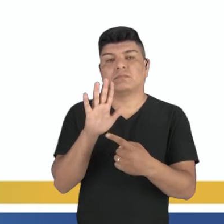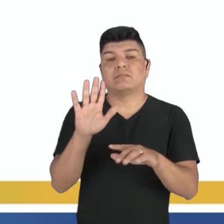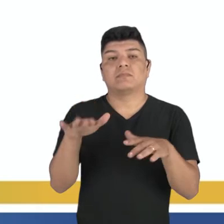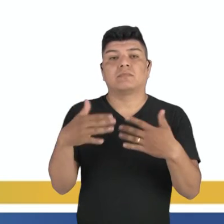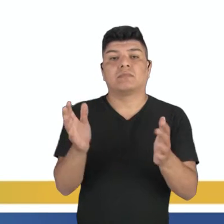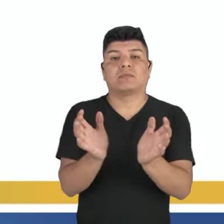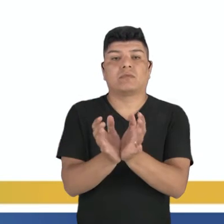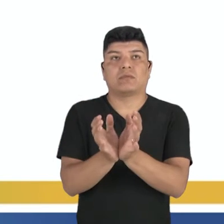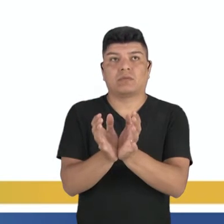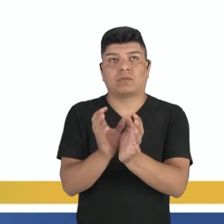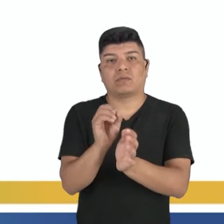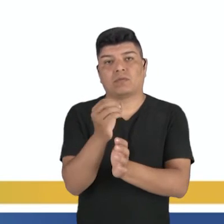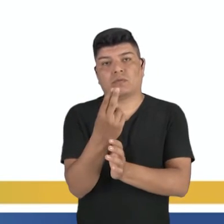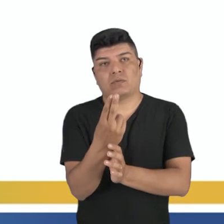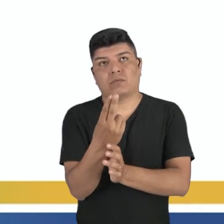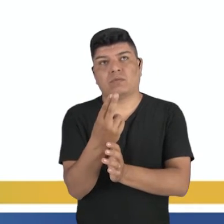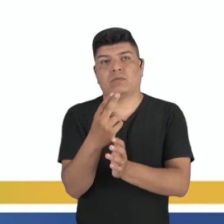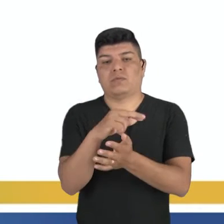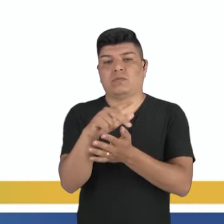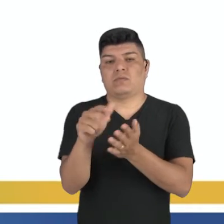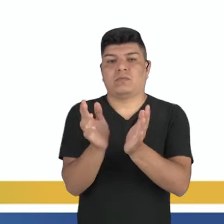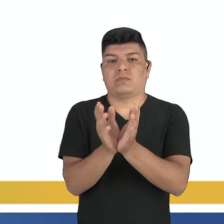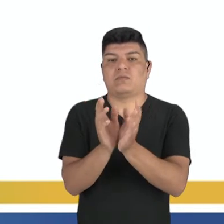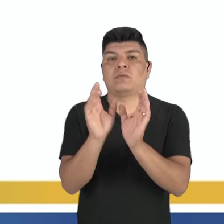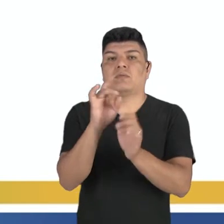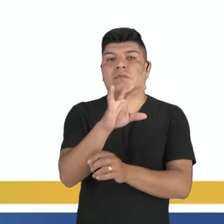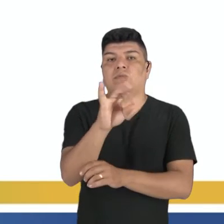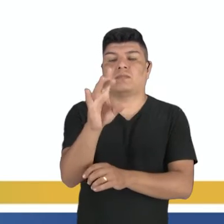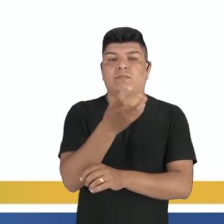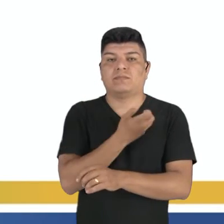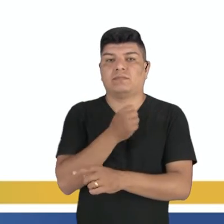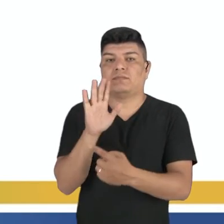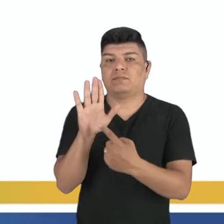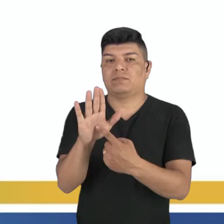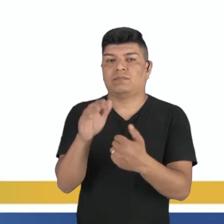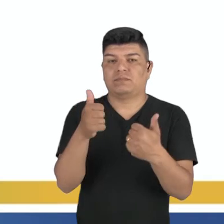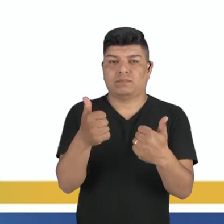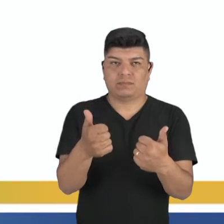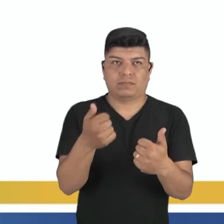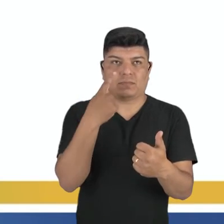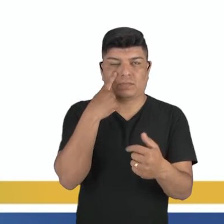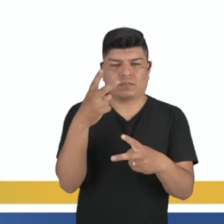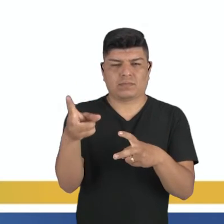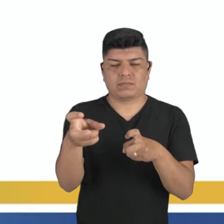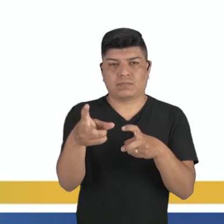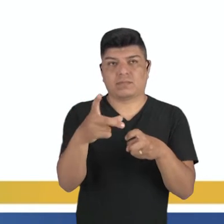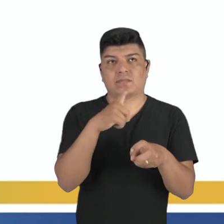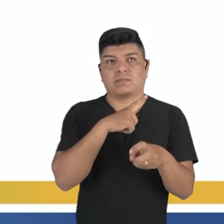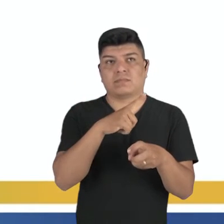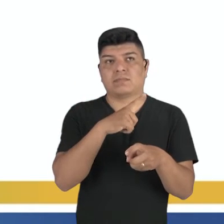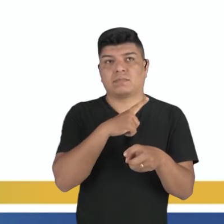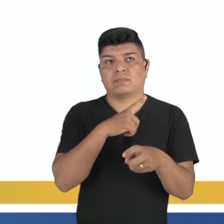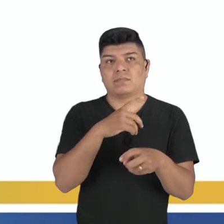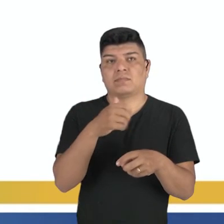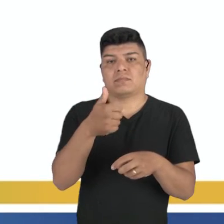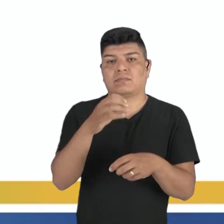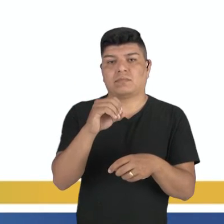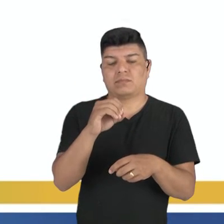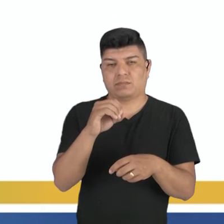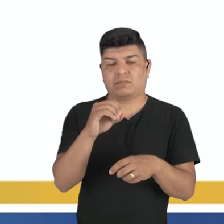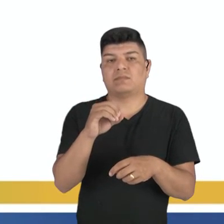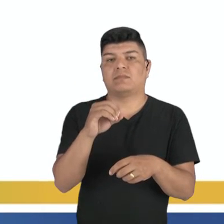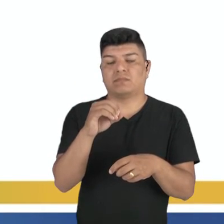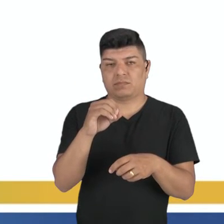que conjunto ou conjuntos pertence cada número fornecido. Então, perceba aí que nós temos aí o número 10,